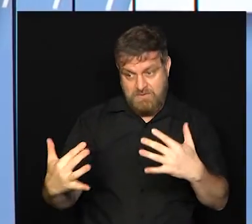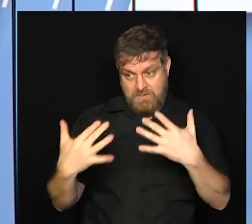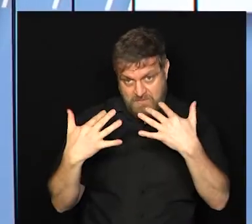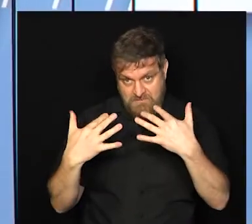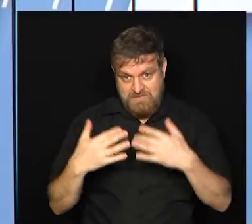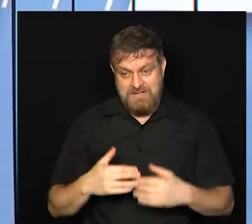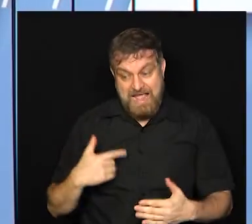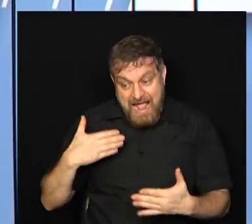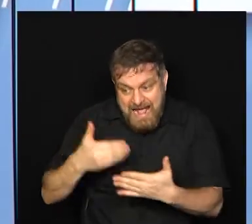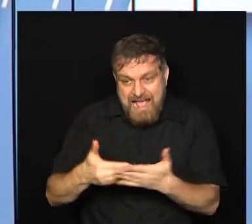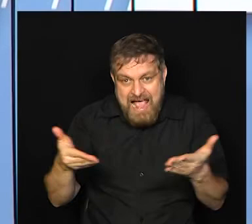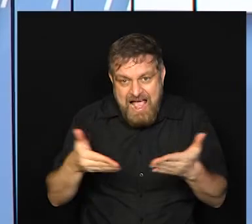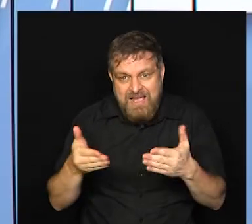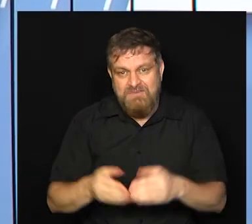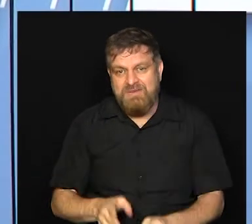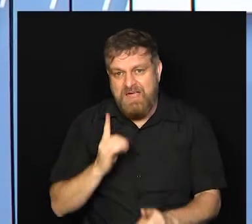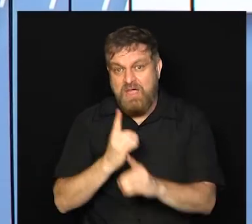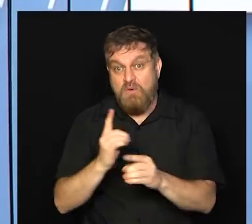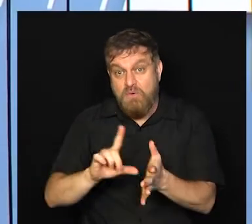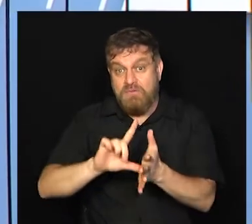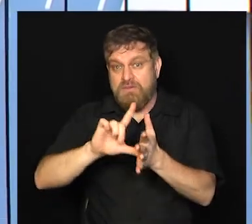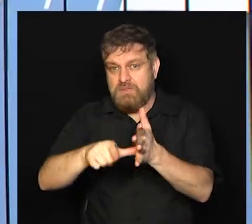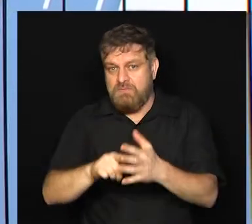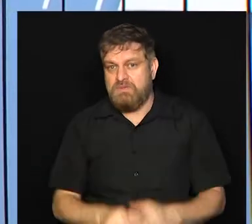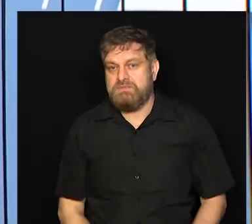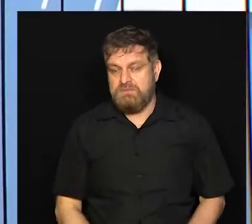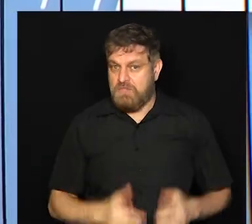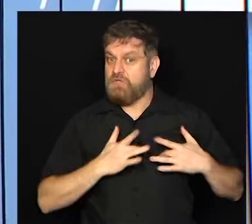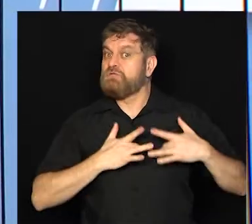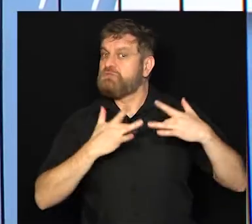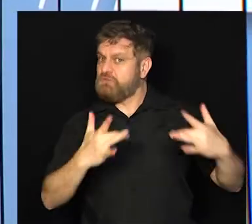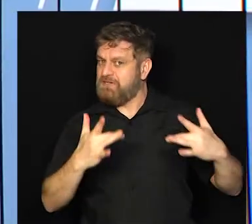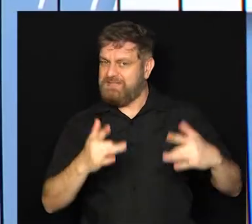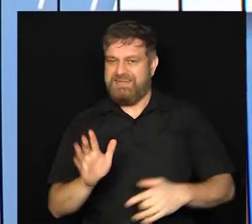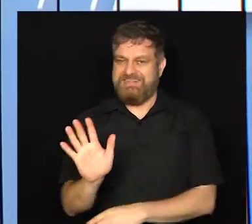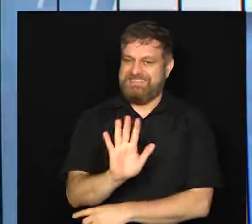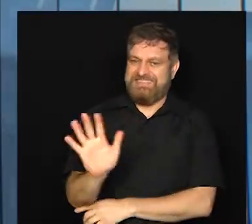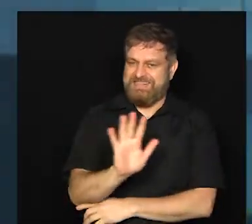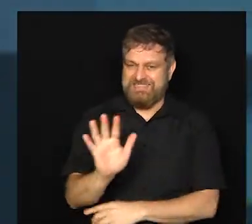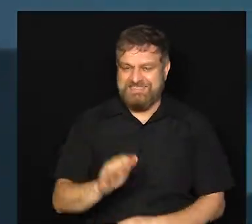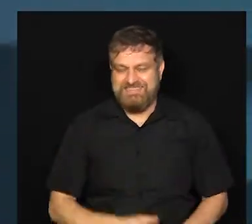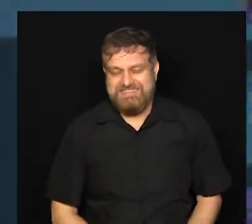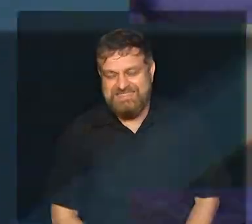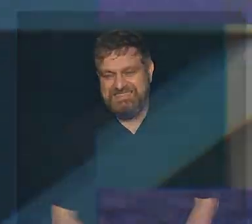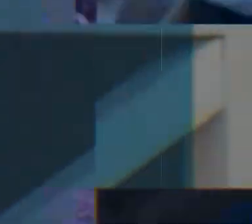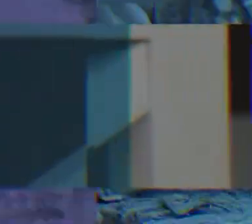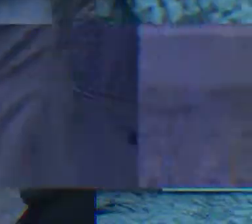Ruth até agora. Até nosso próximo encontro. Seja solidário, hein? Tchau!